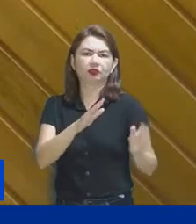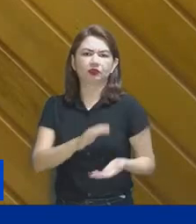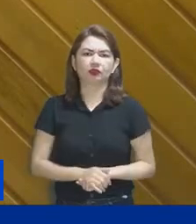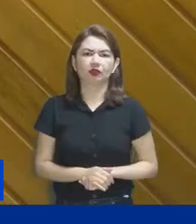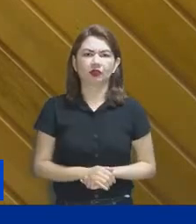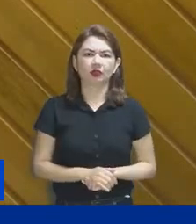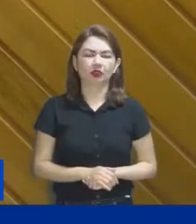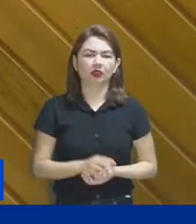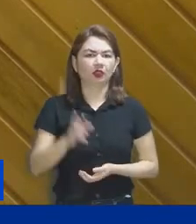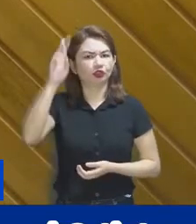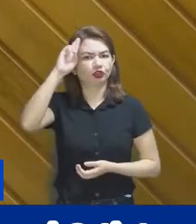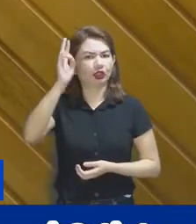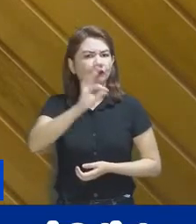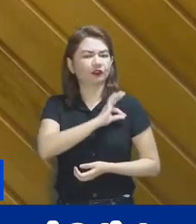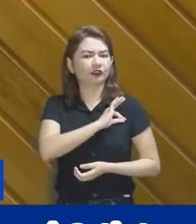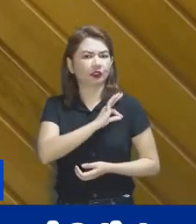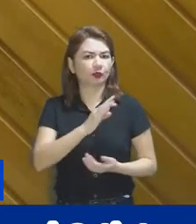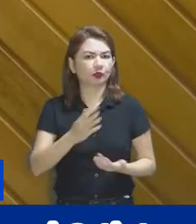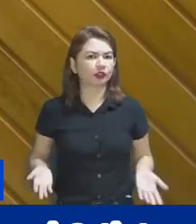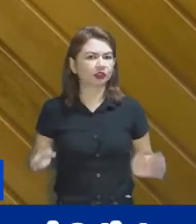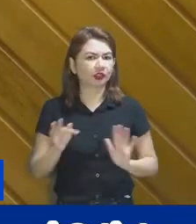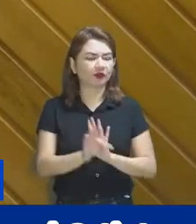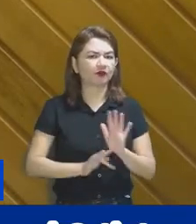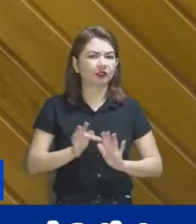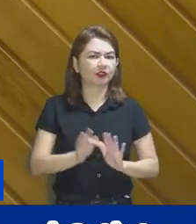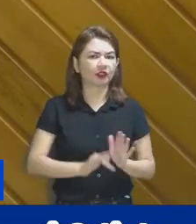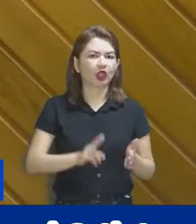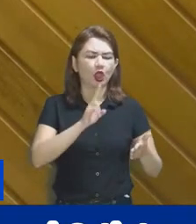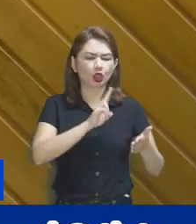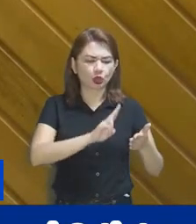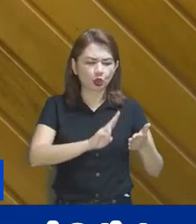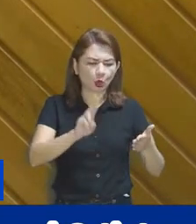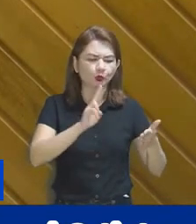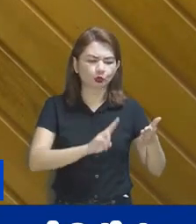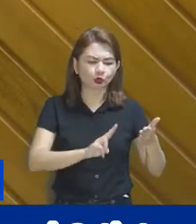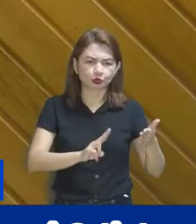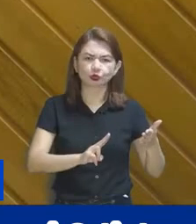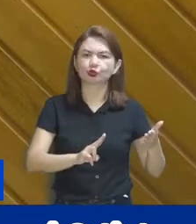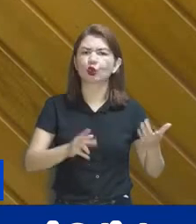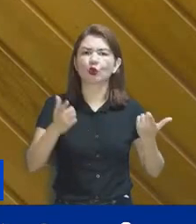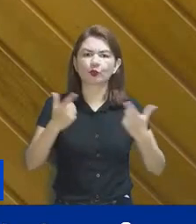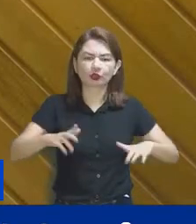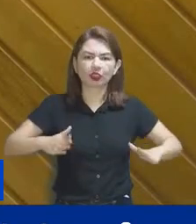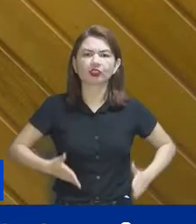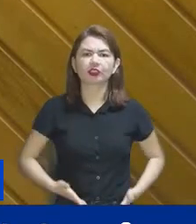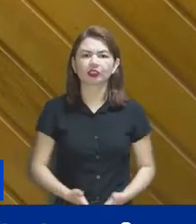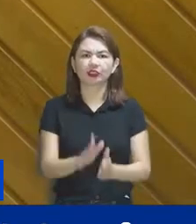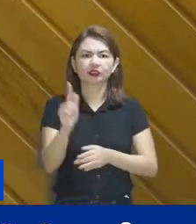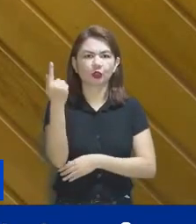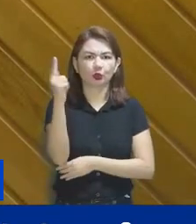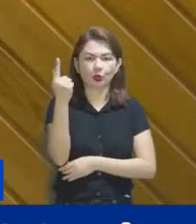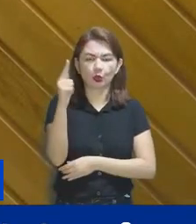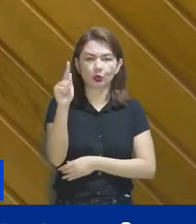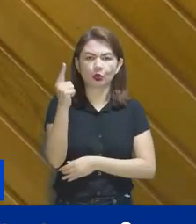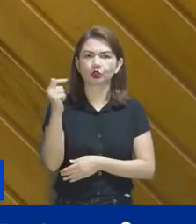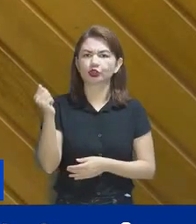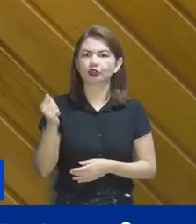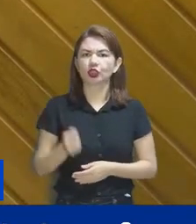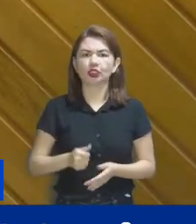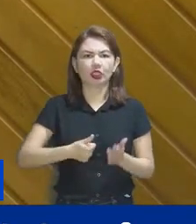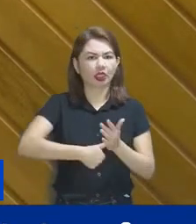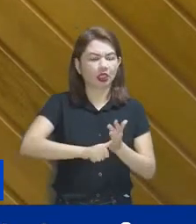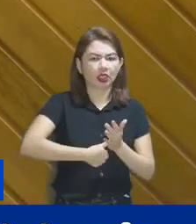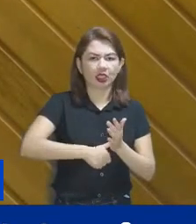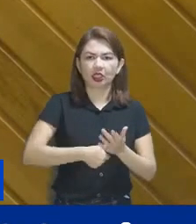é caracterizado, é anotado seu nome, pai, filho, sua cidade de nascença, que é Goiânia, sua identidade, mas ele não